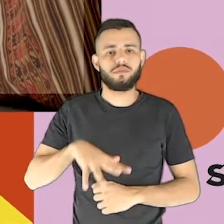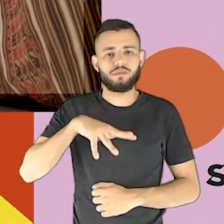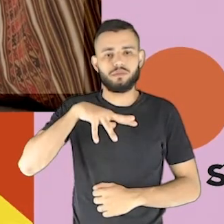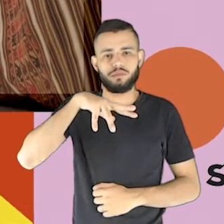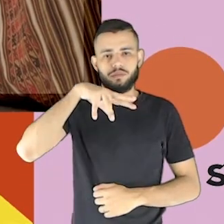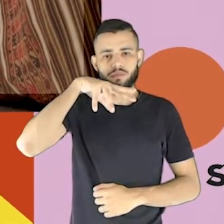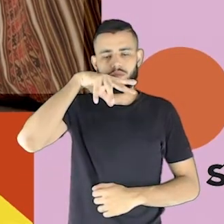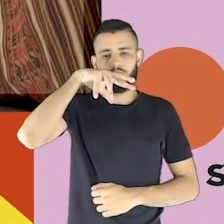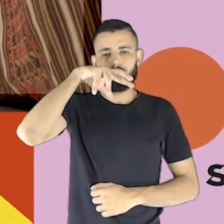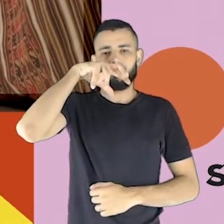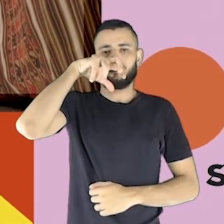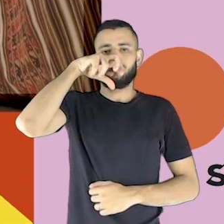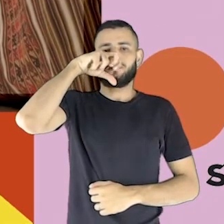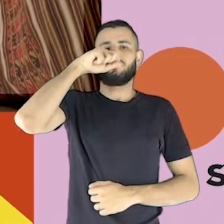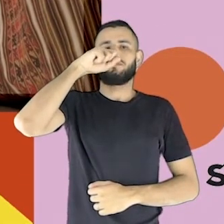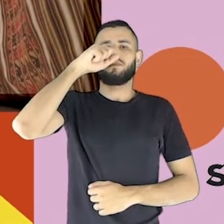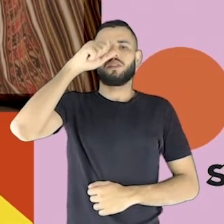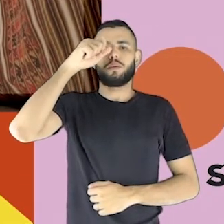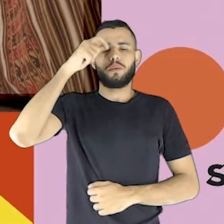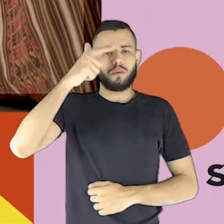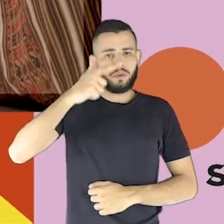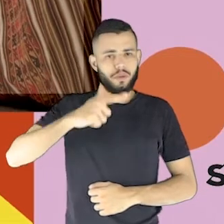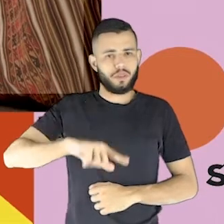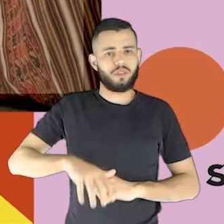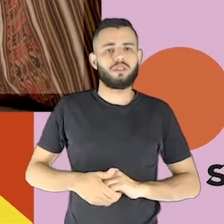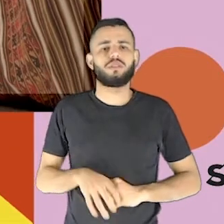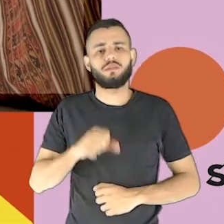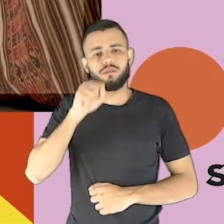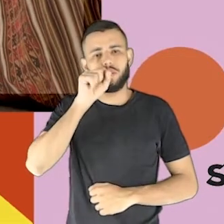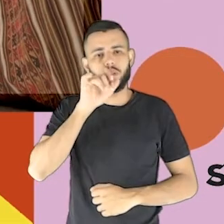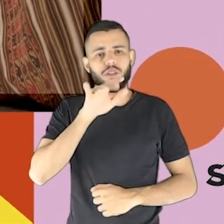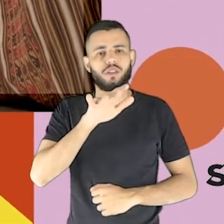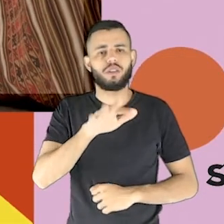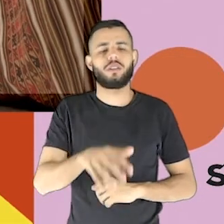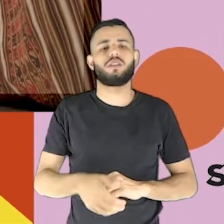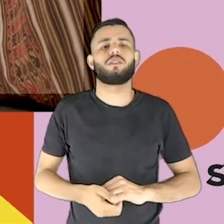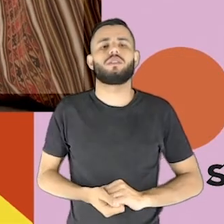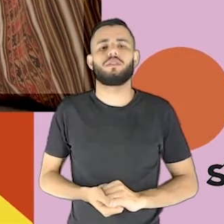novamente, ó. Solta o ar, torça para o outro lado.